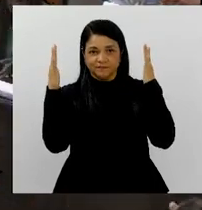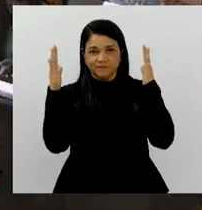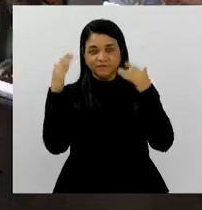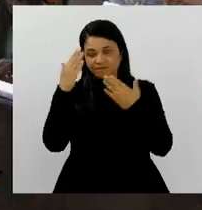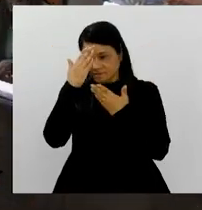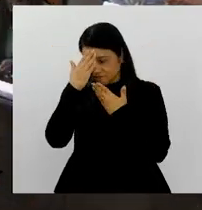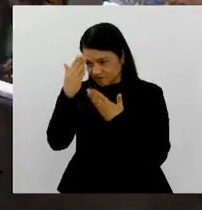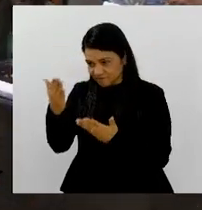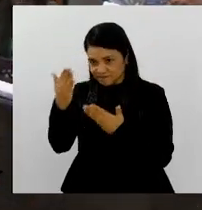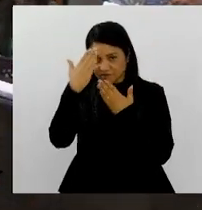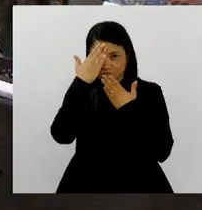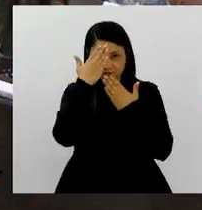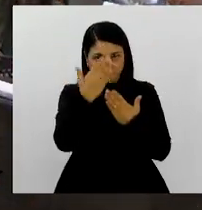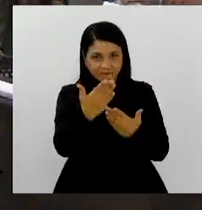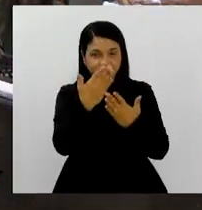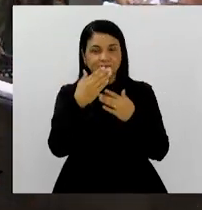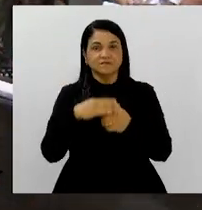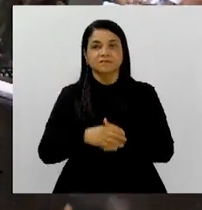Obrigada.